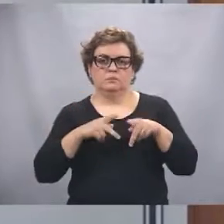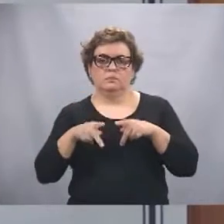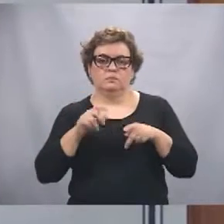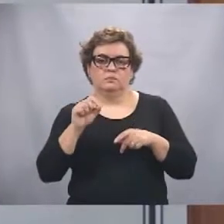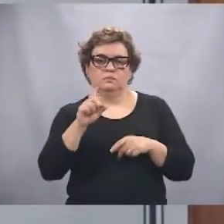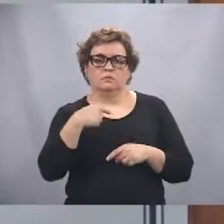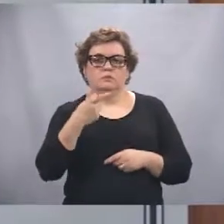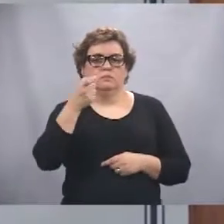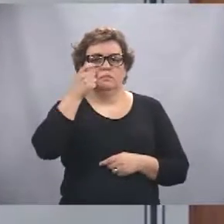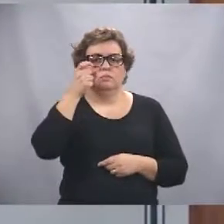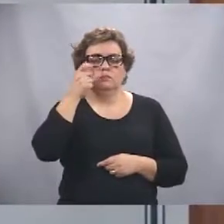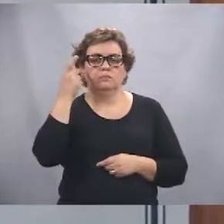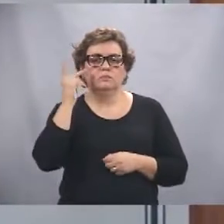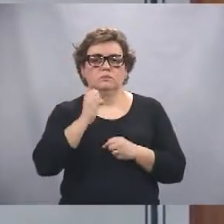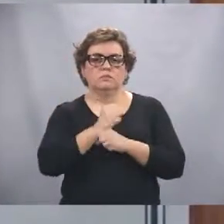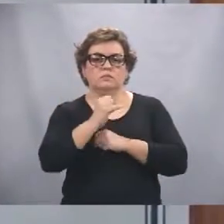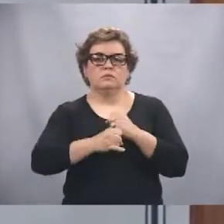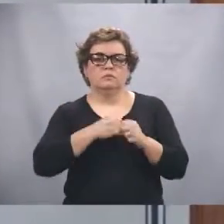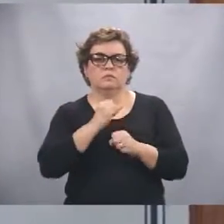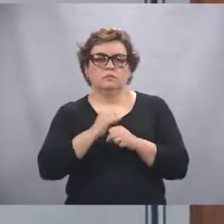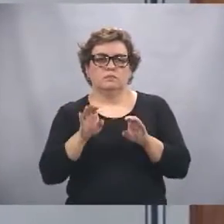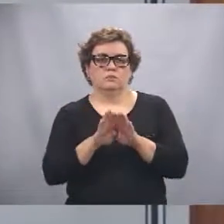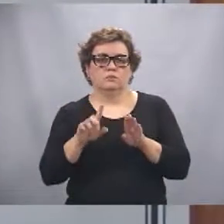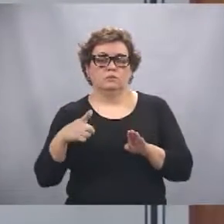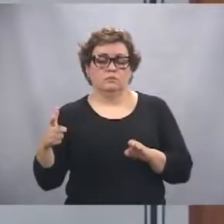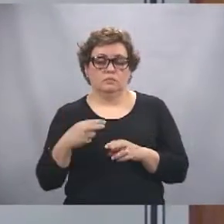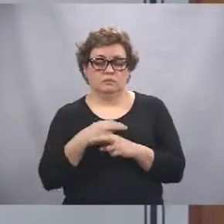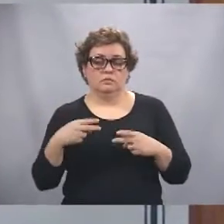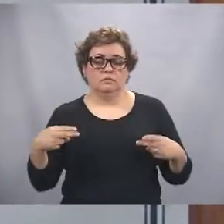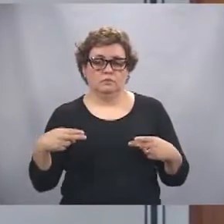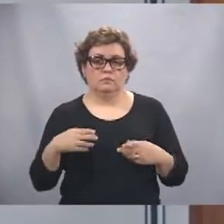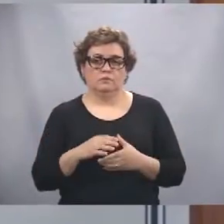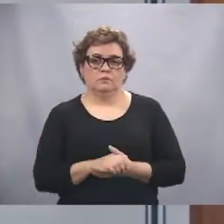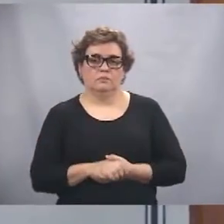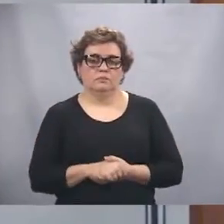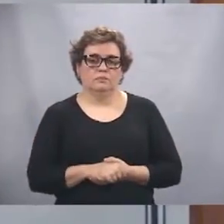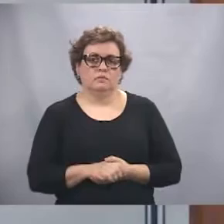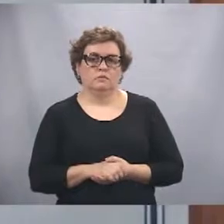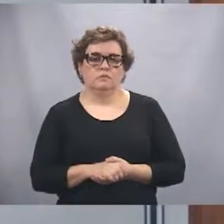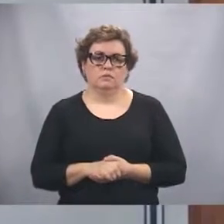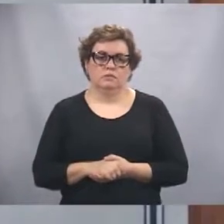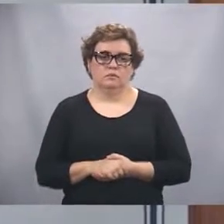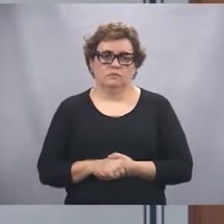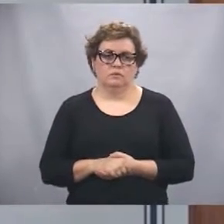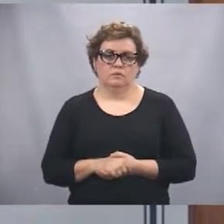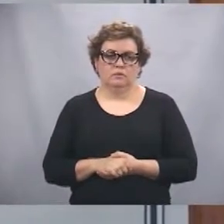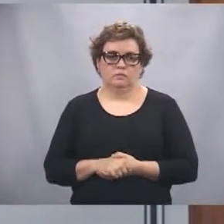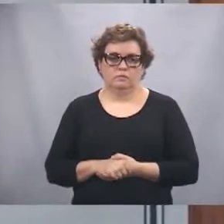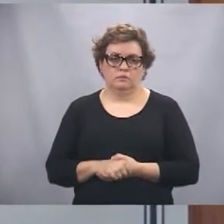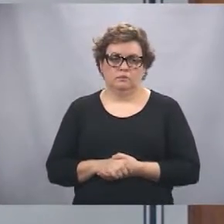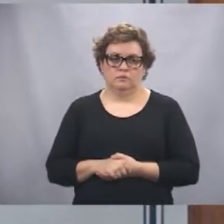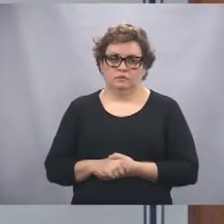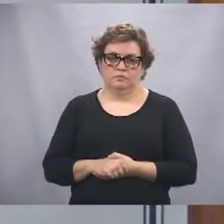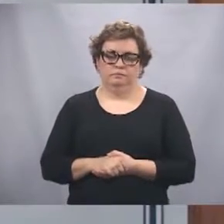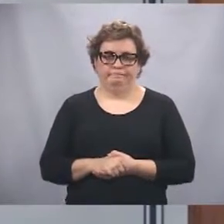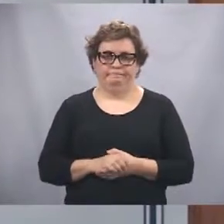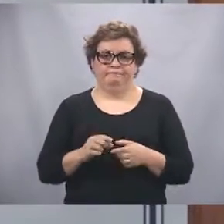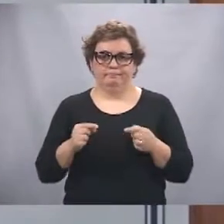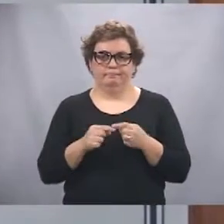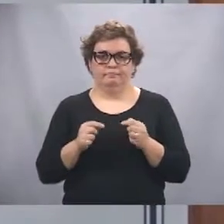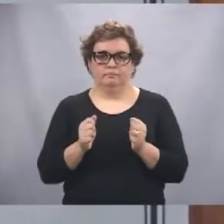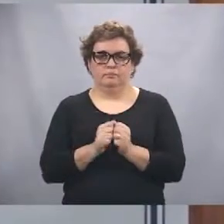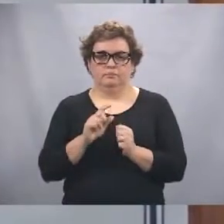e que nos acompanha pela internet e por todas as demais mídias que estão sintonizadas com os trabalhos aqui dessa